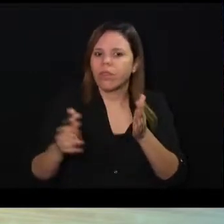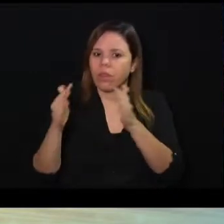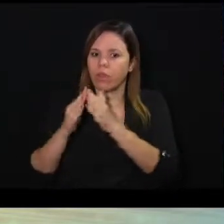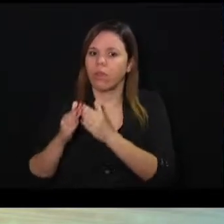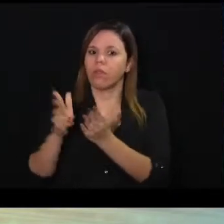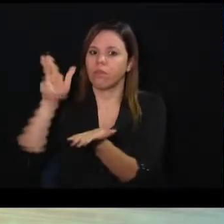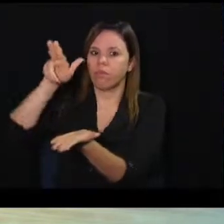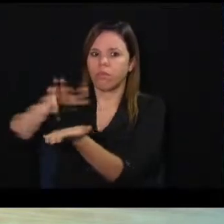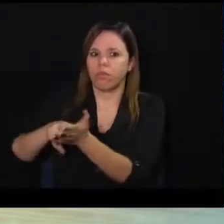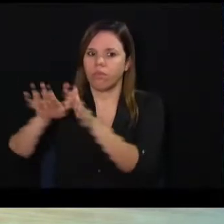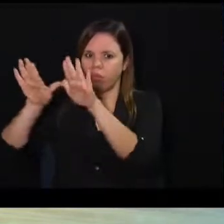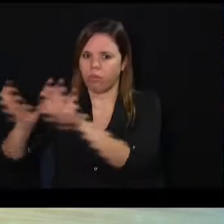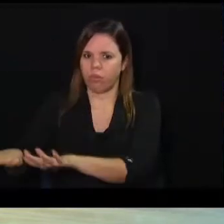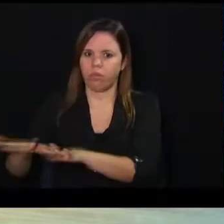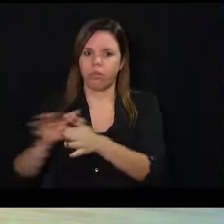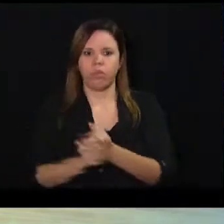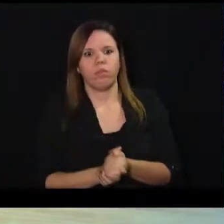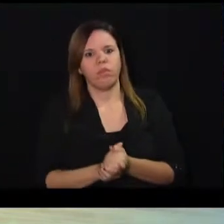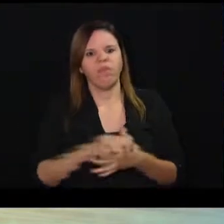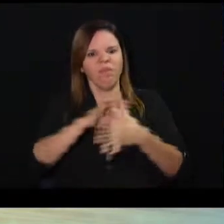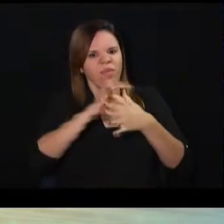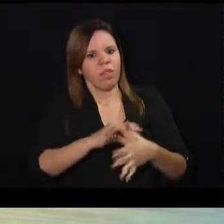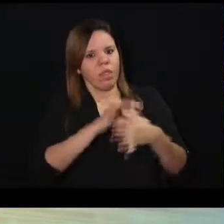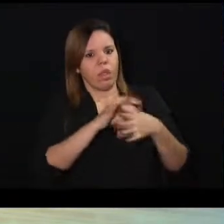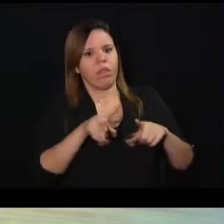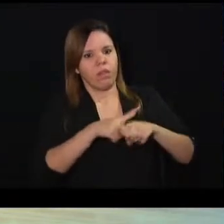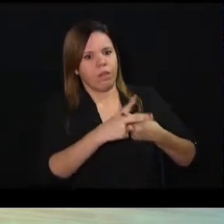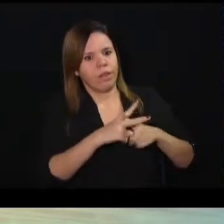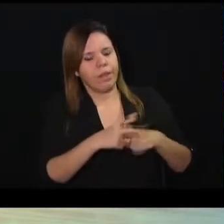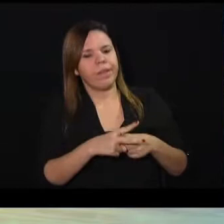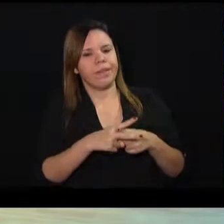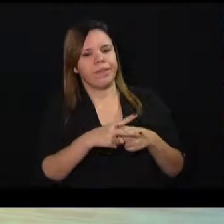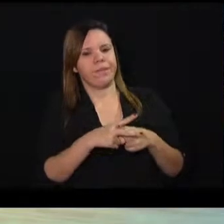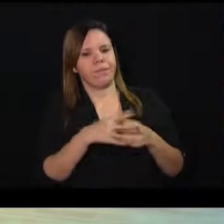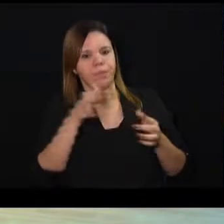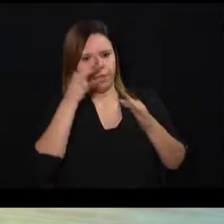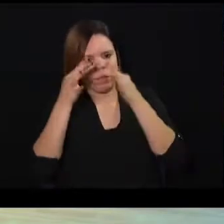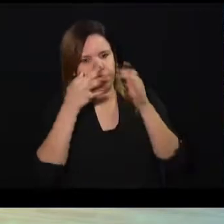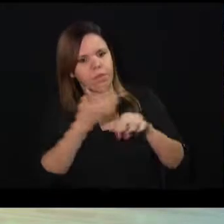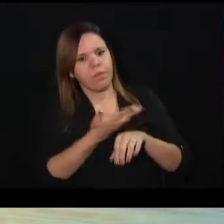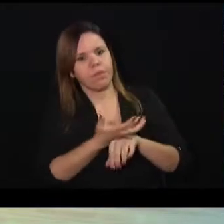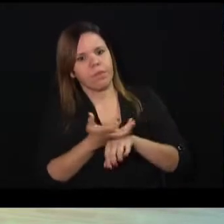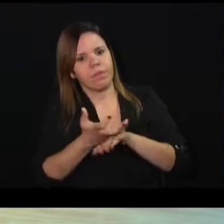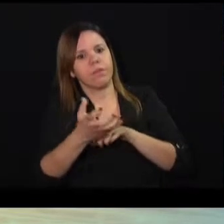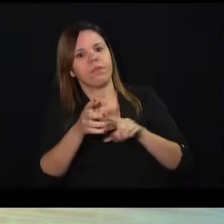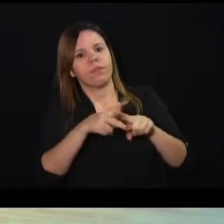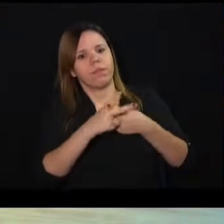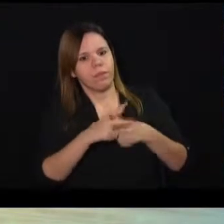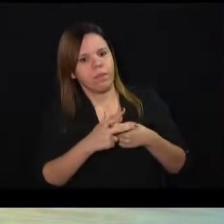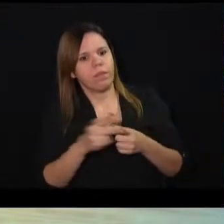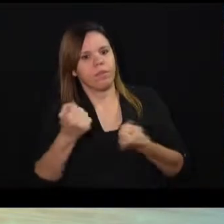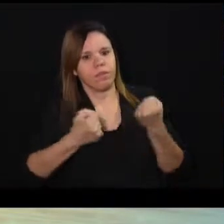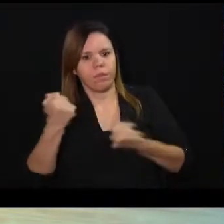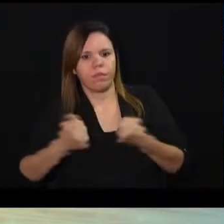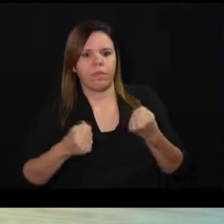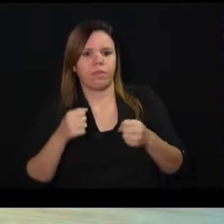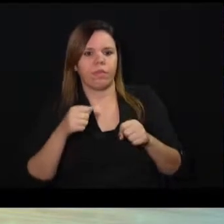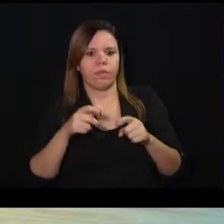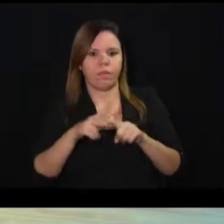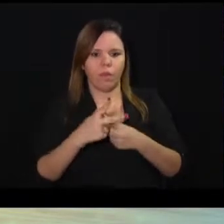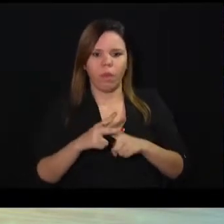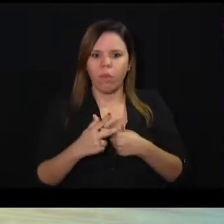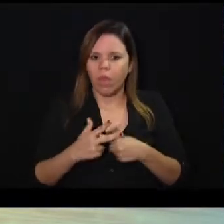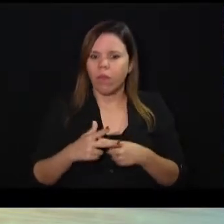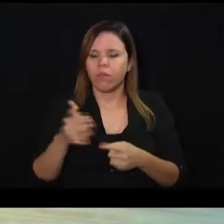encarregado de manutenção jardineiro mecânico de automóvel mecânico de motor diesel com